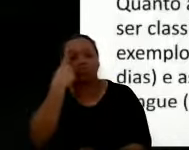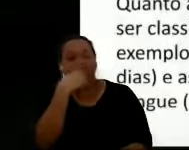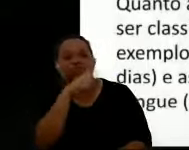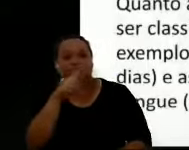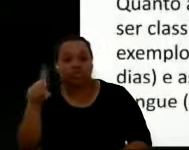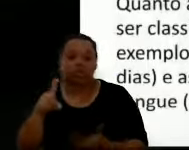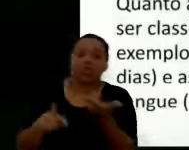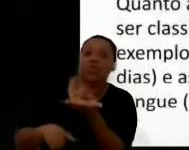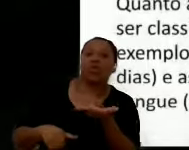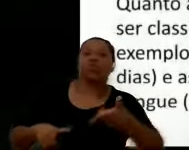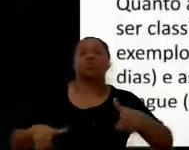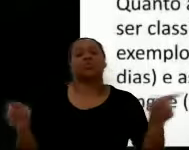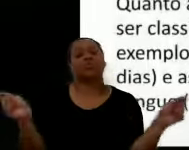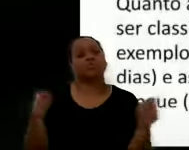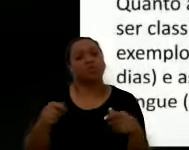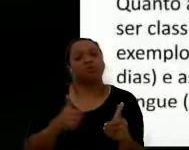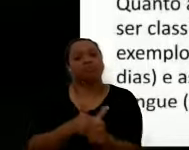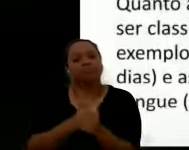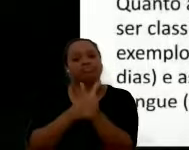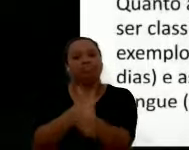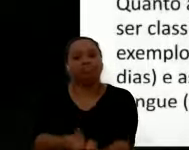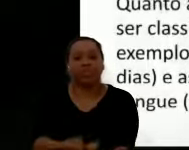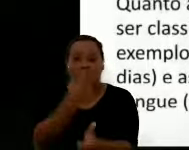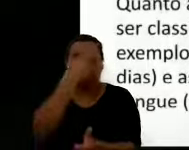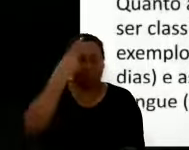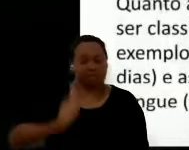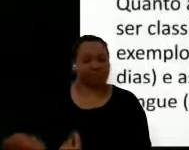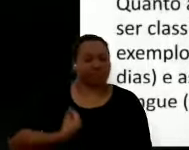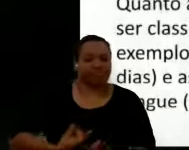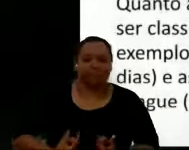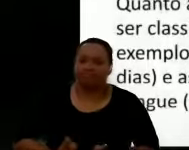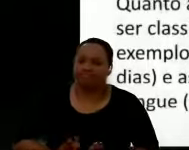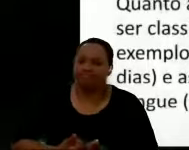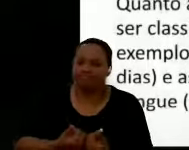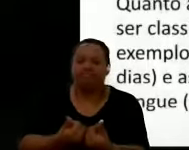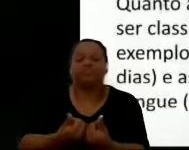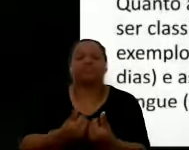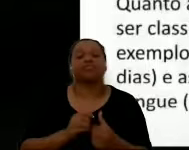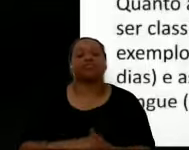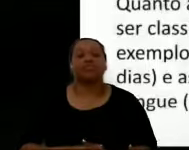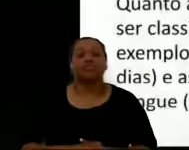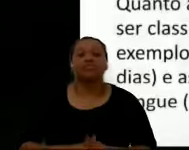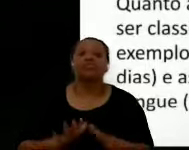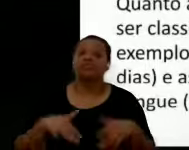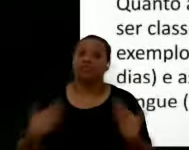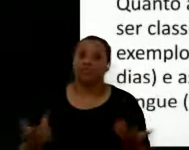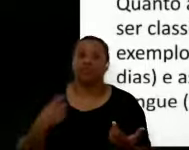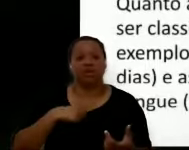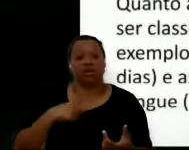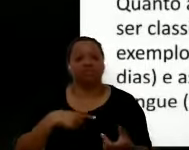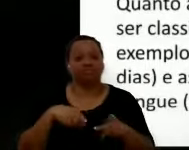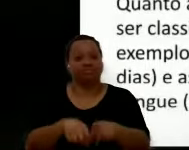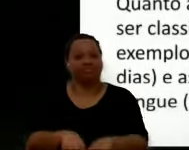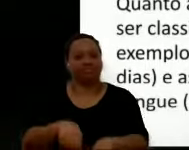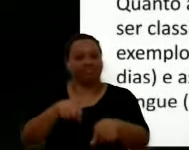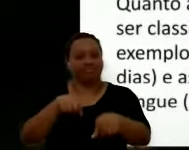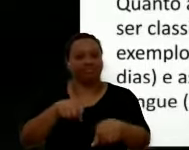existem células que vivem apenas alguns dias e outras que podem acompanhar o indivíduo por toda a